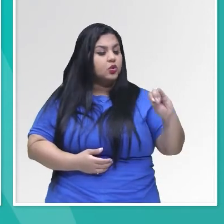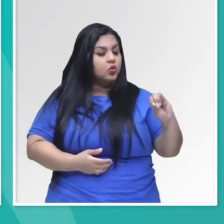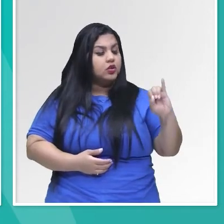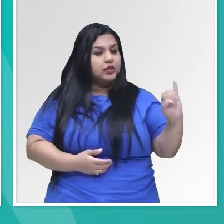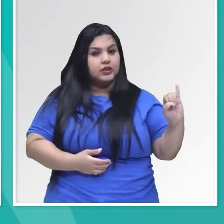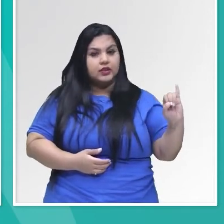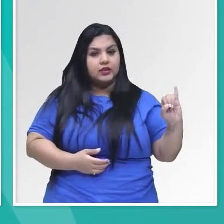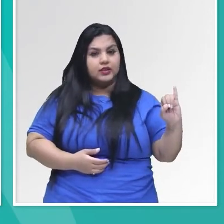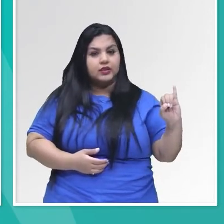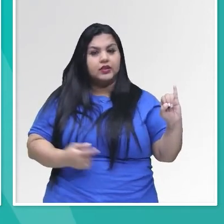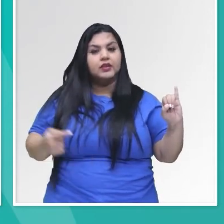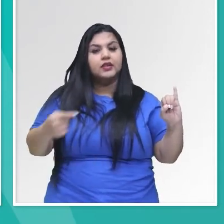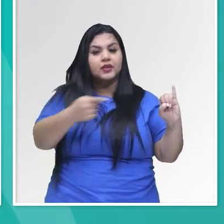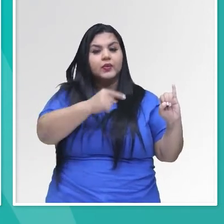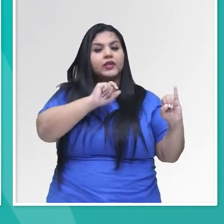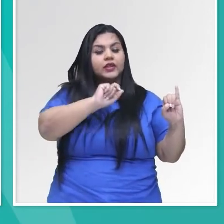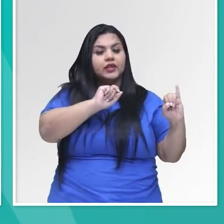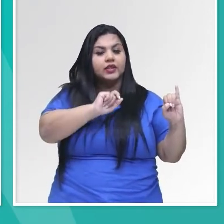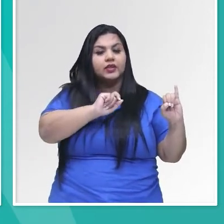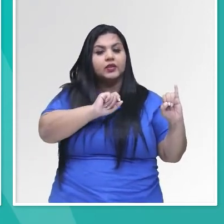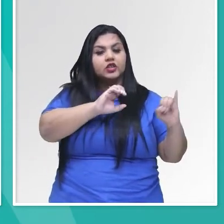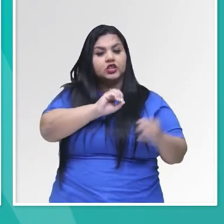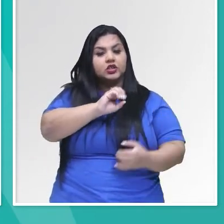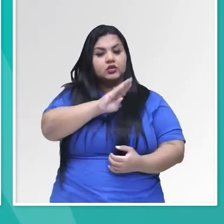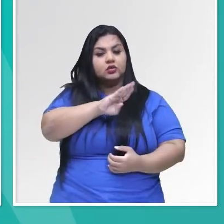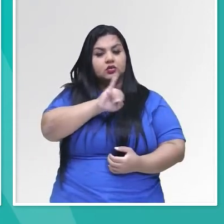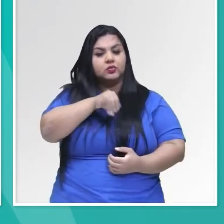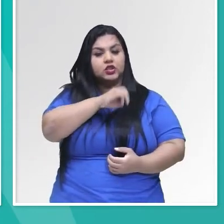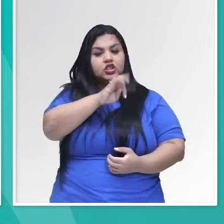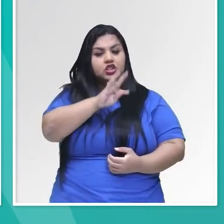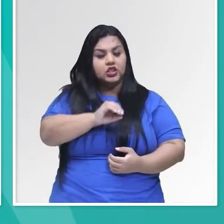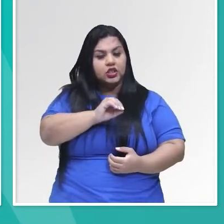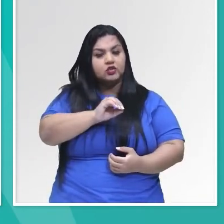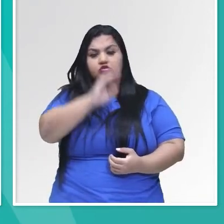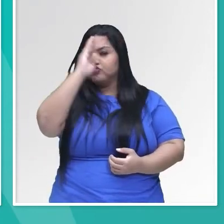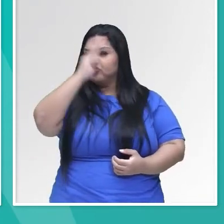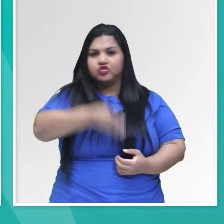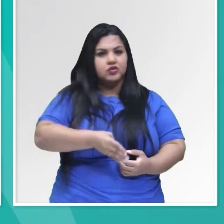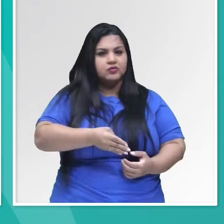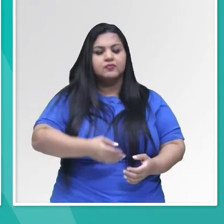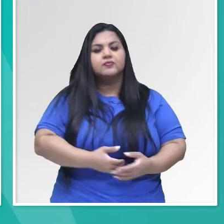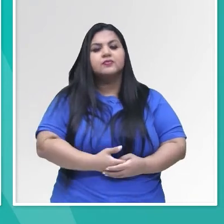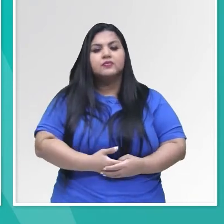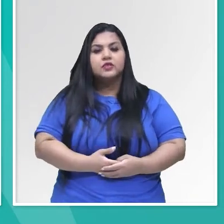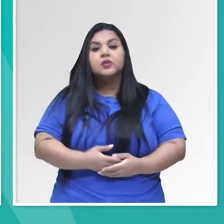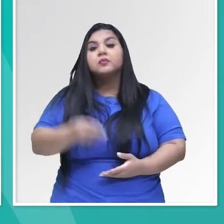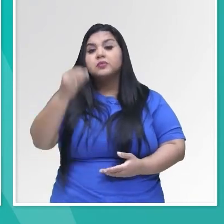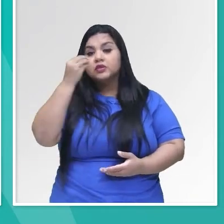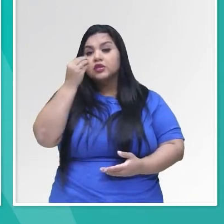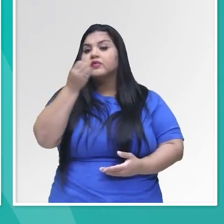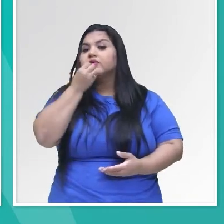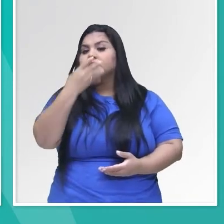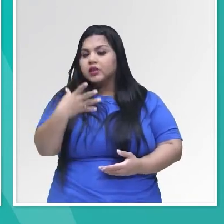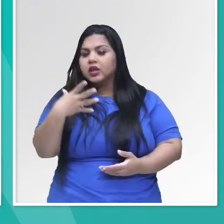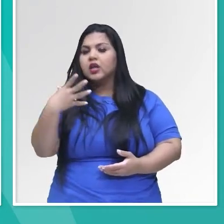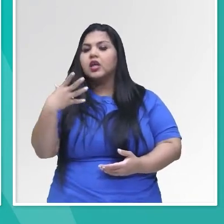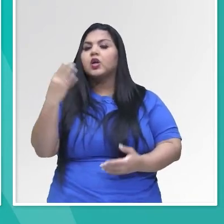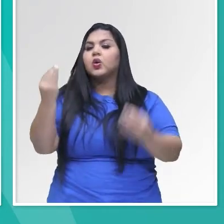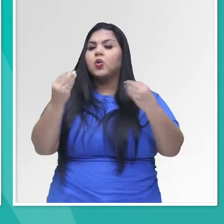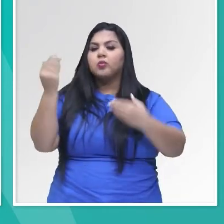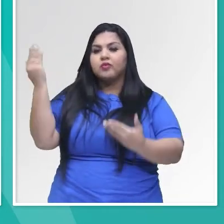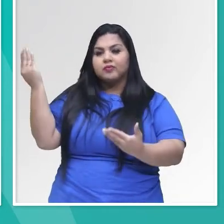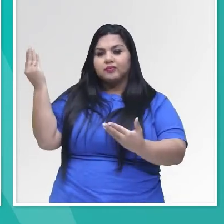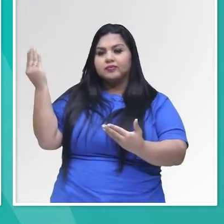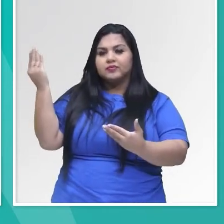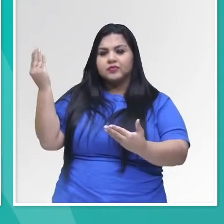um OI? OI é um objeto indireto. Observa bem a lousa aí como é que está. Tá